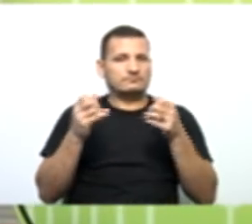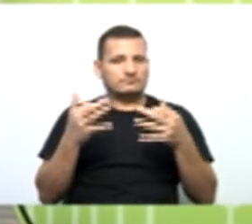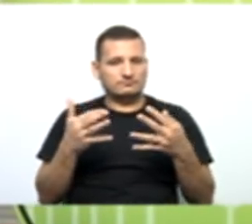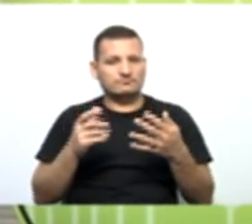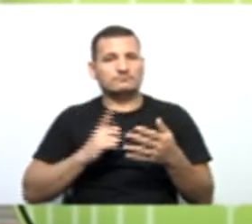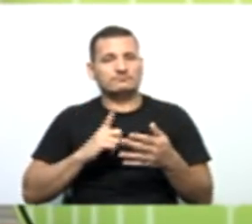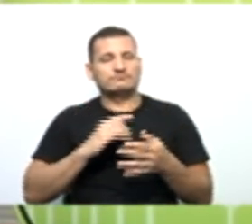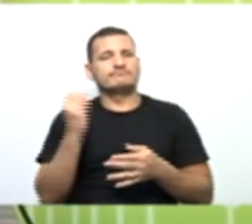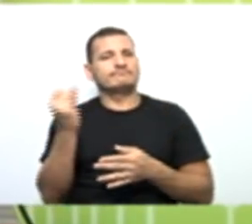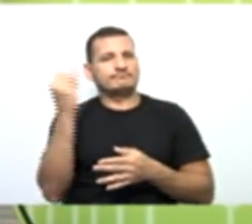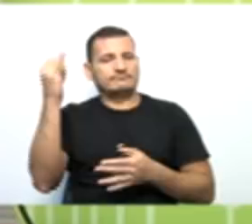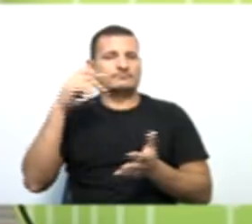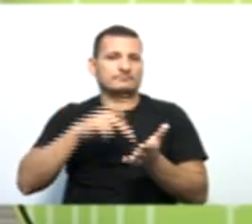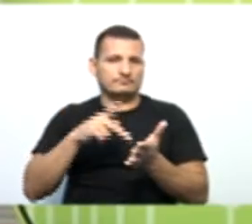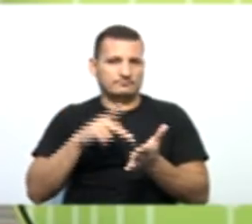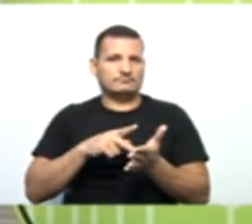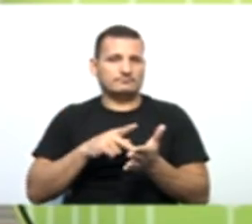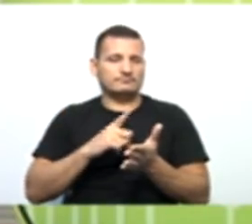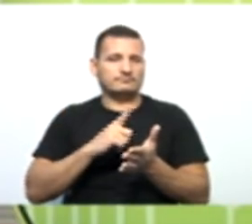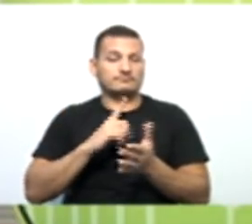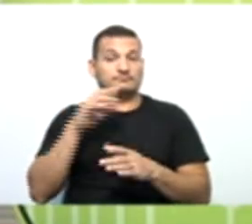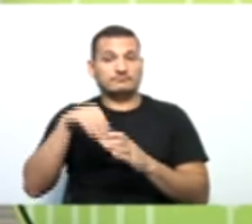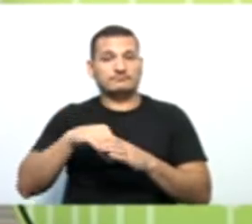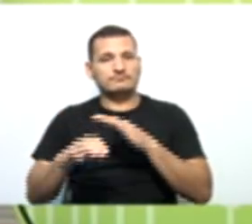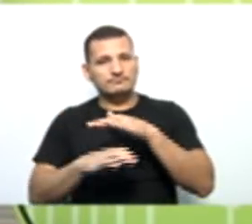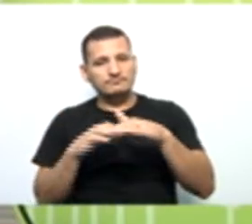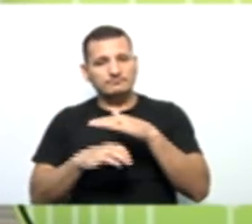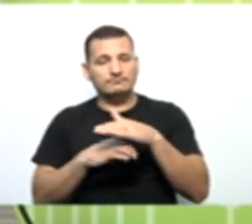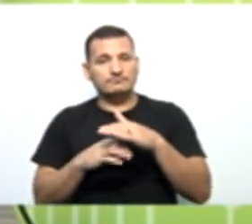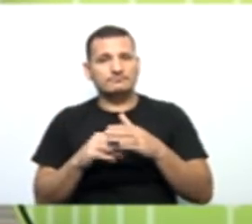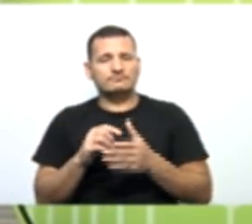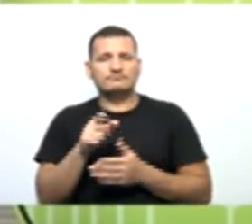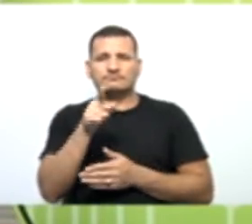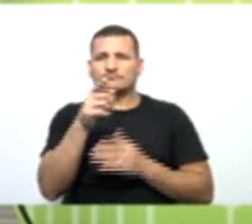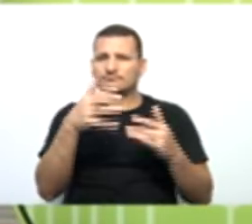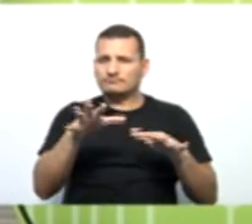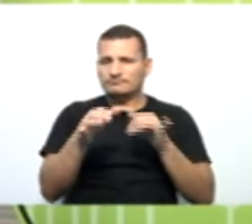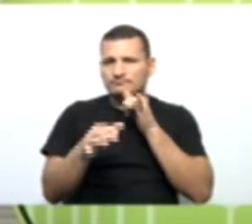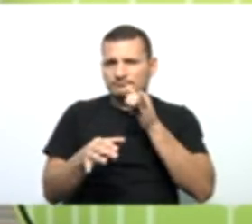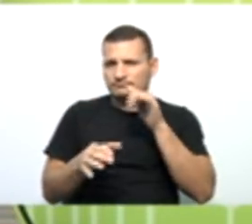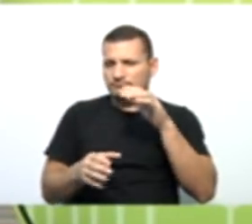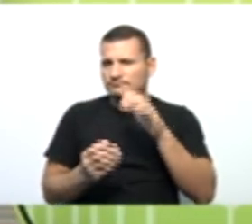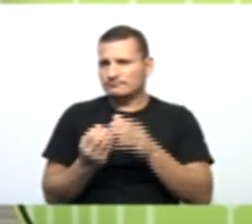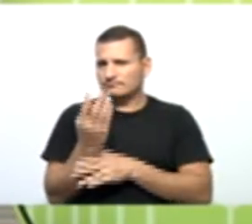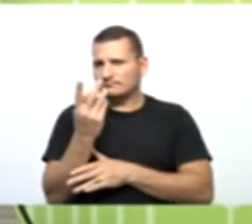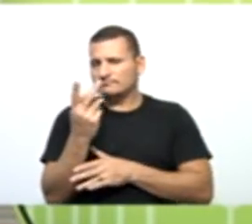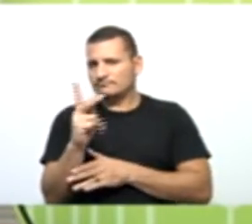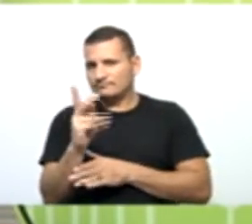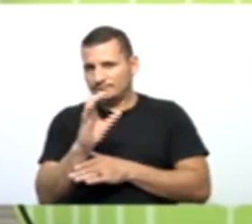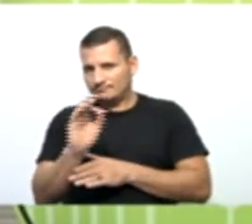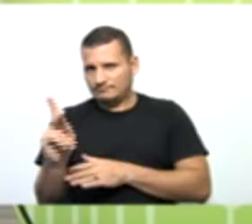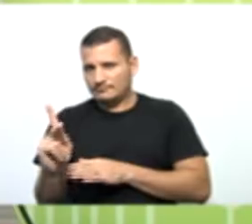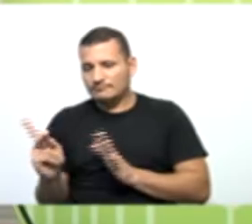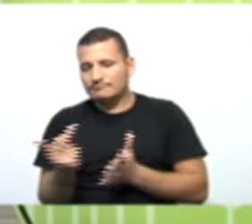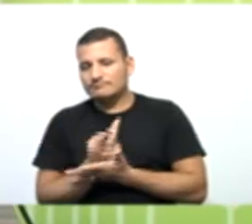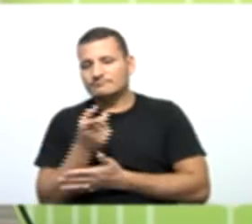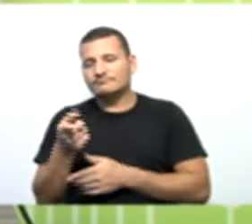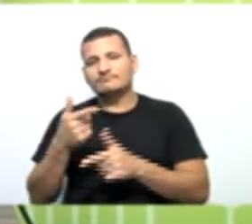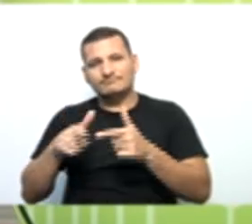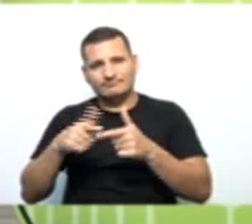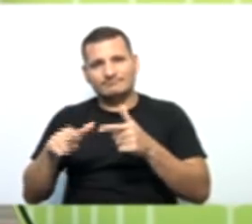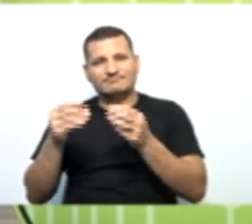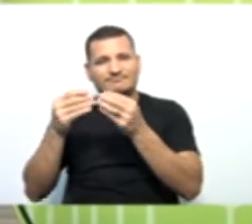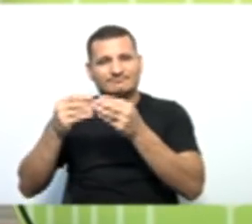importância muito grande para a nossa organização. Você não vai querer ser lembrado por uma catástrofe. Vejam só, né? A cidade dela era lembrada